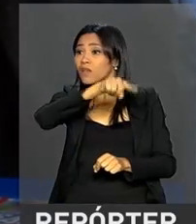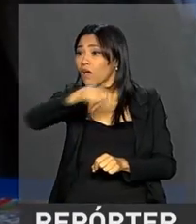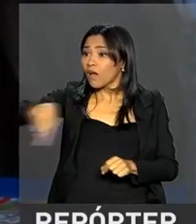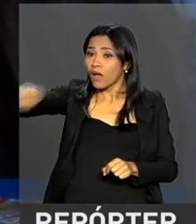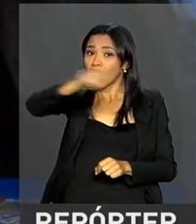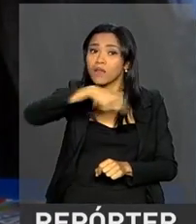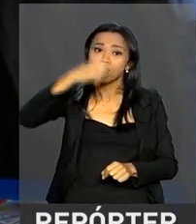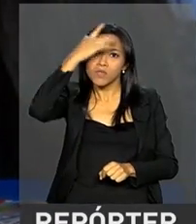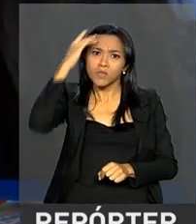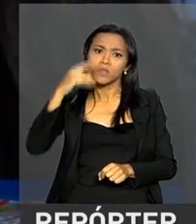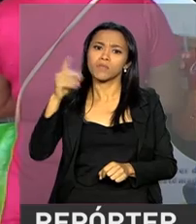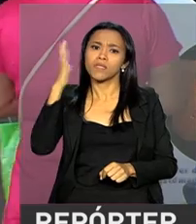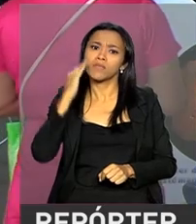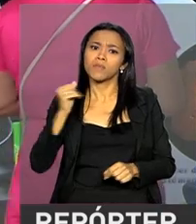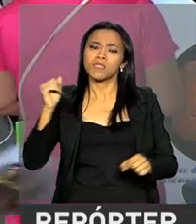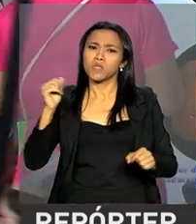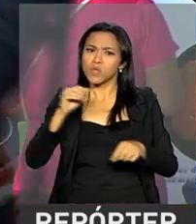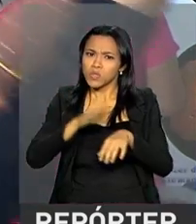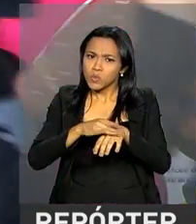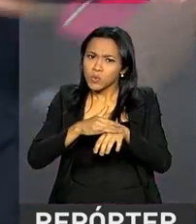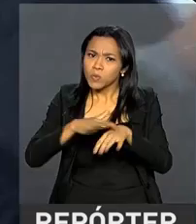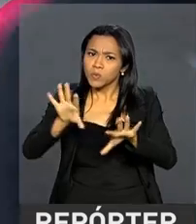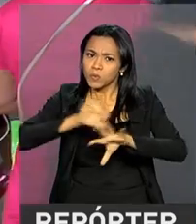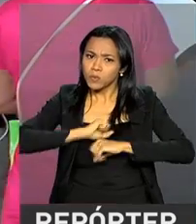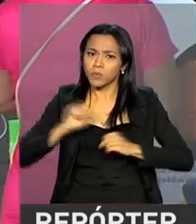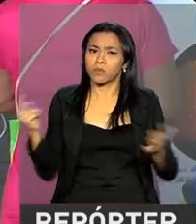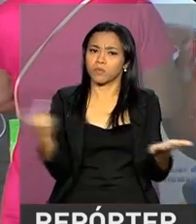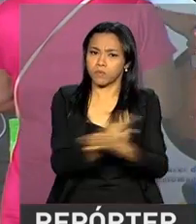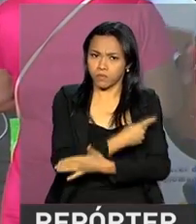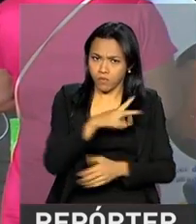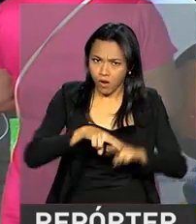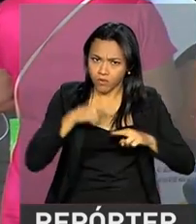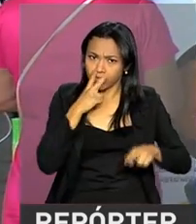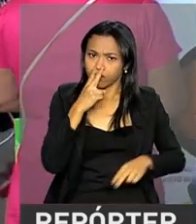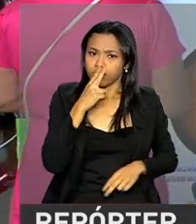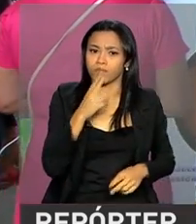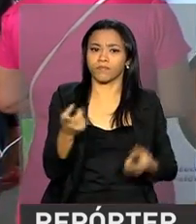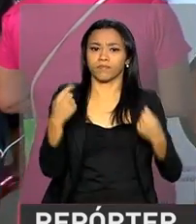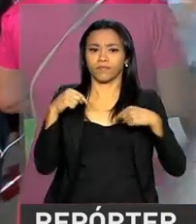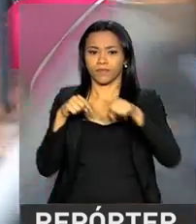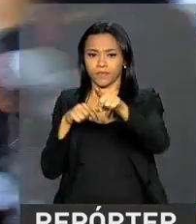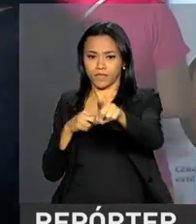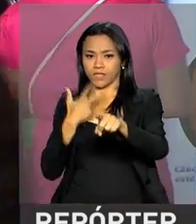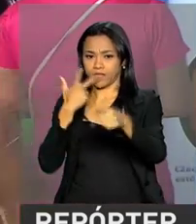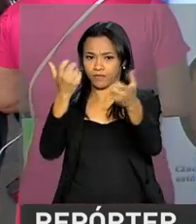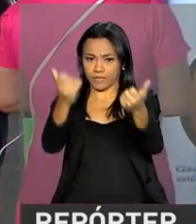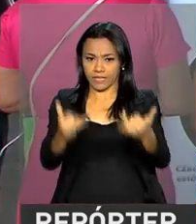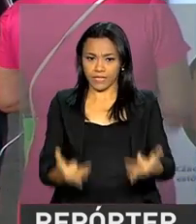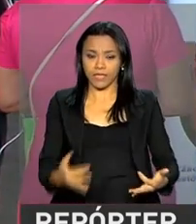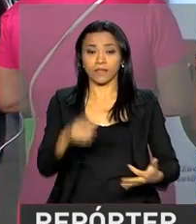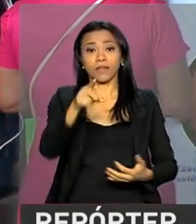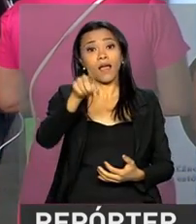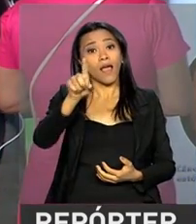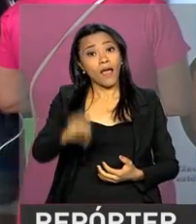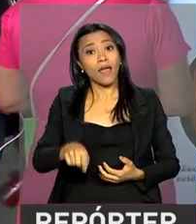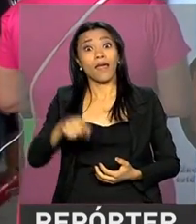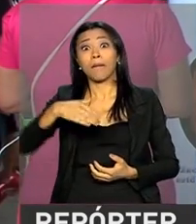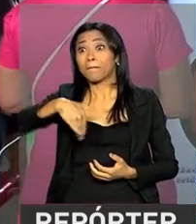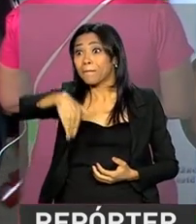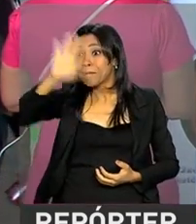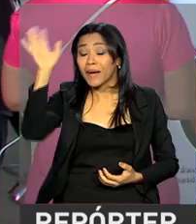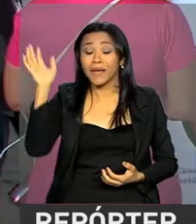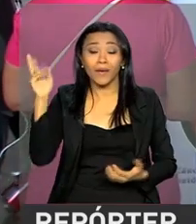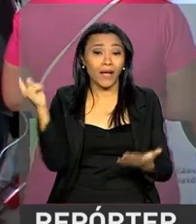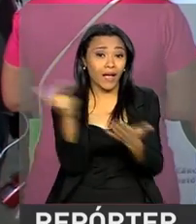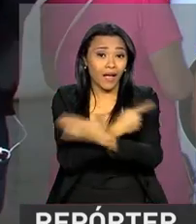males causados pelo cigarro tabaco hoje já é reconhecido pela organização mundial de saúde como a maior causa de morte evitável